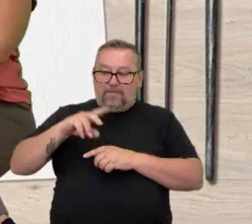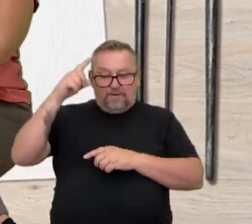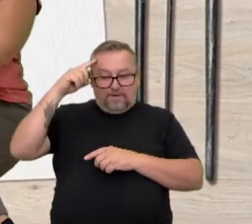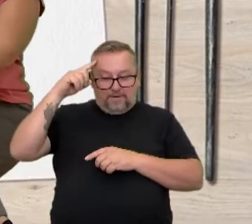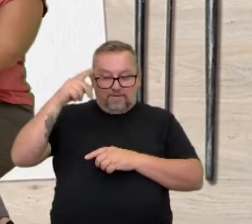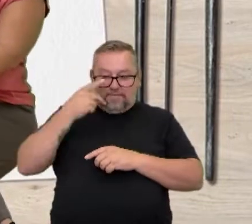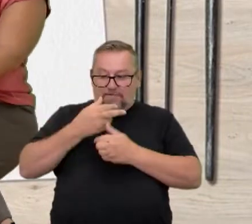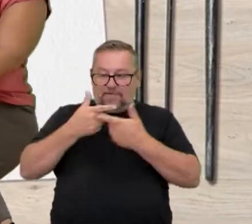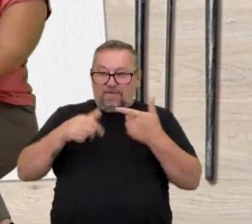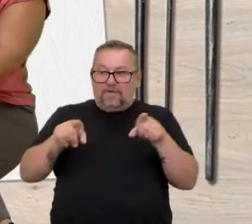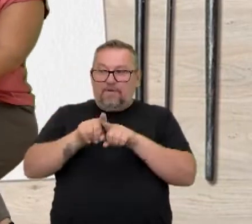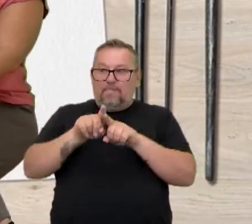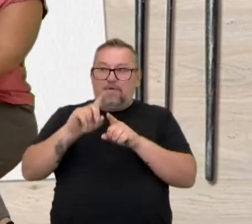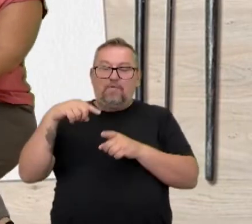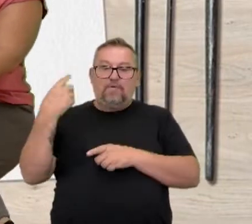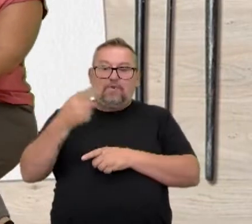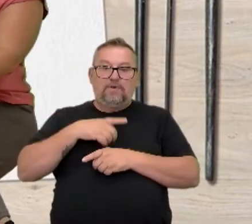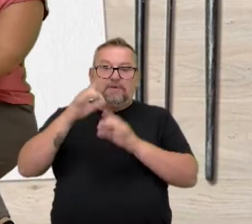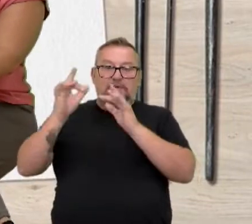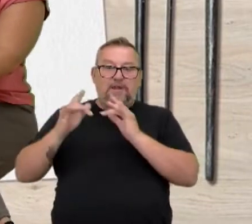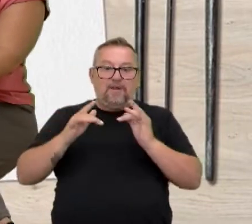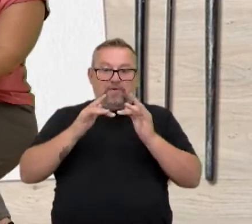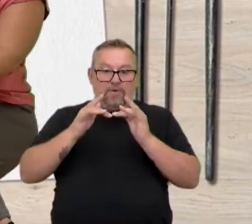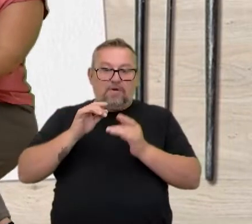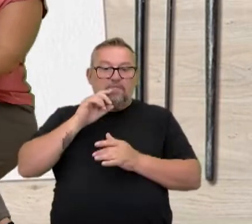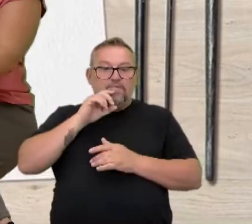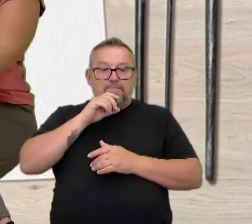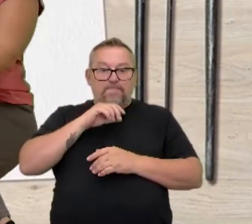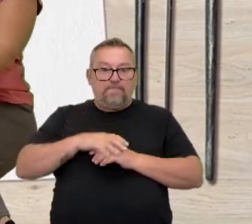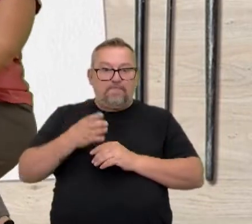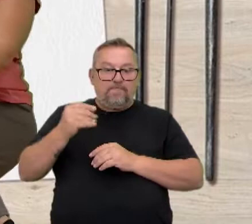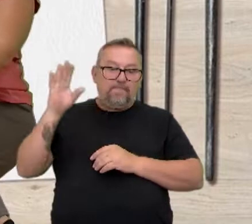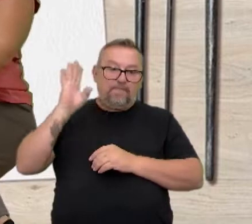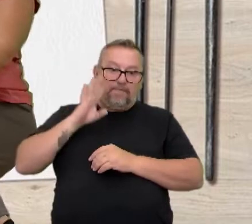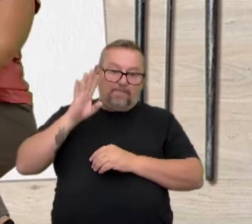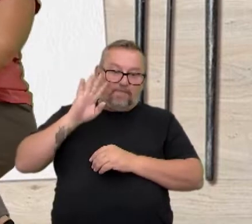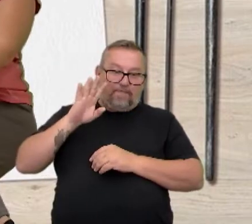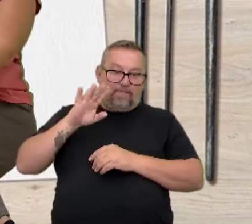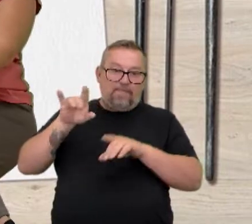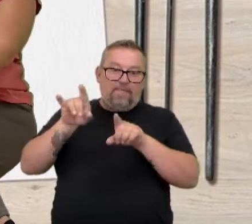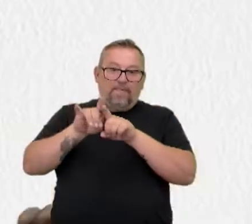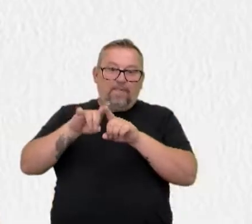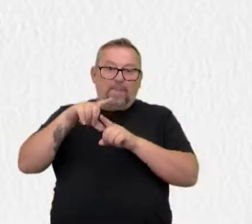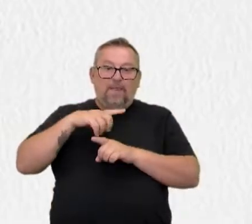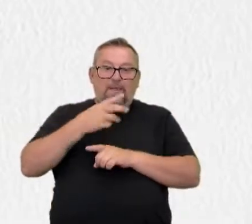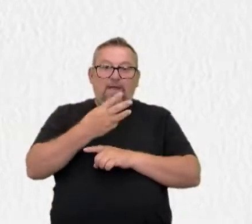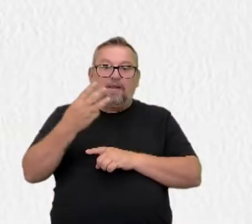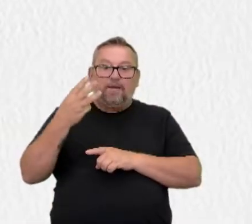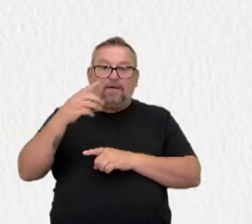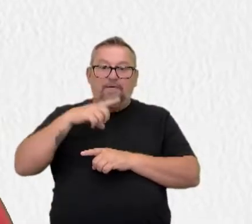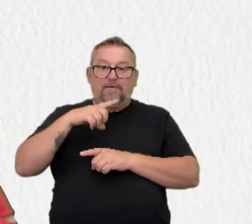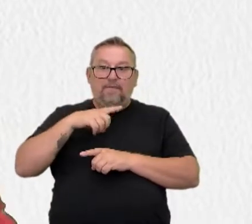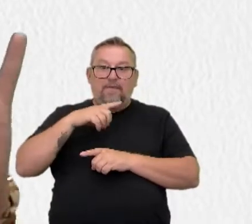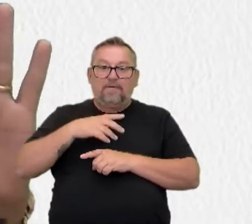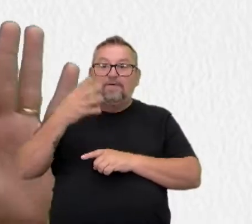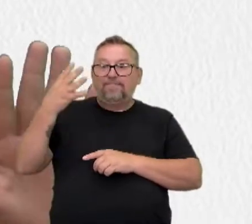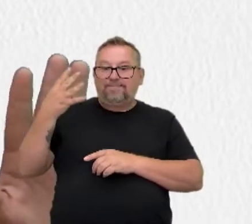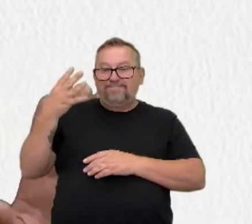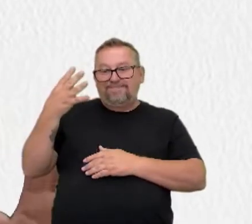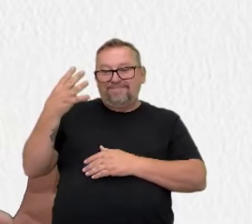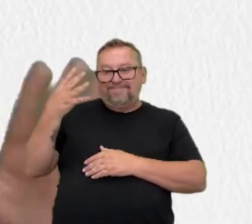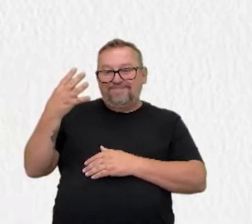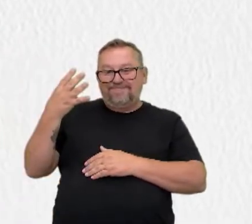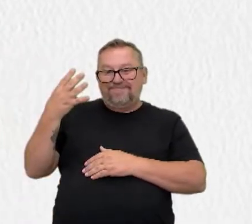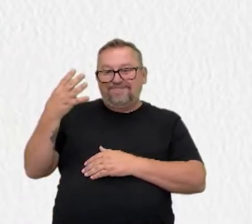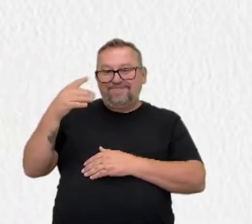pouquinho das impressões e como a gente se relaciona com ele. E é bacana que nós temos nós três aqui, mas nós estamos em 4 pessoas